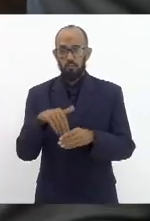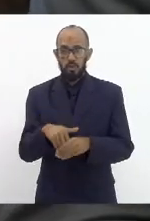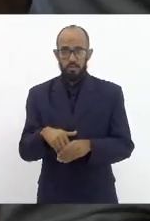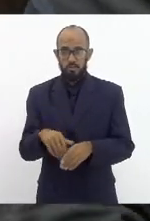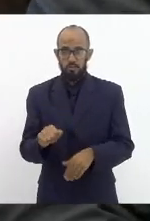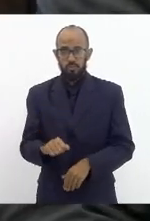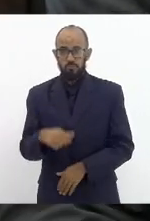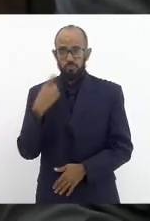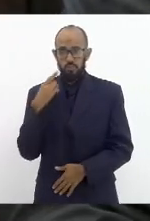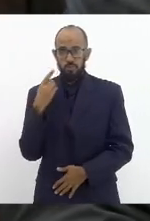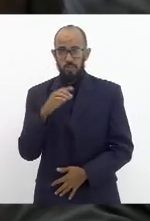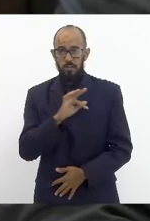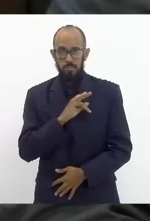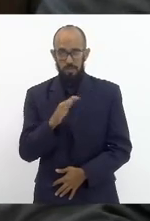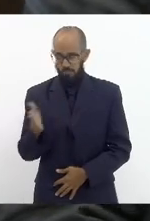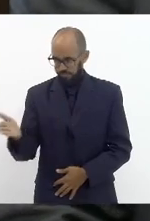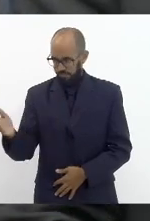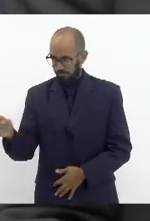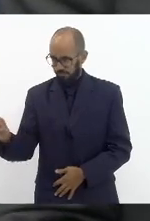Marta.